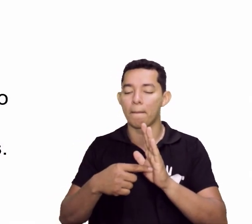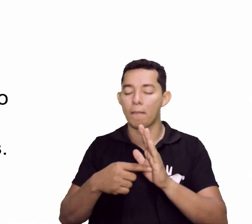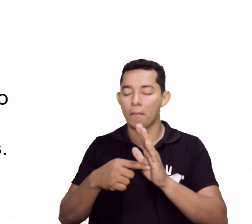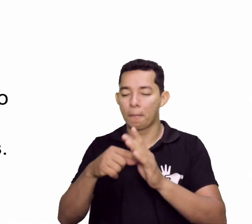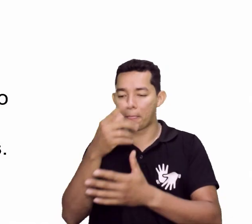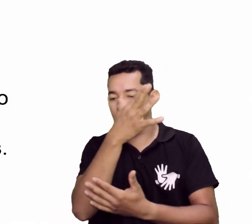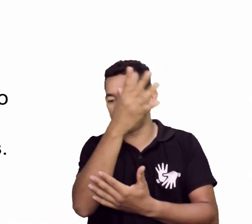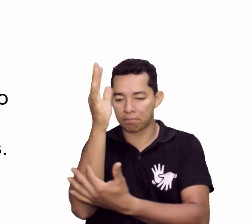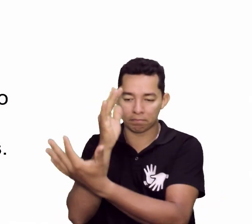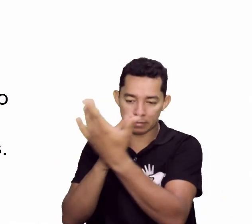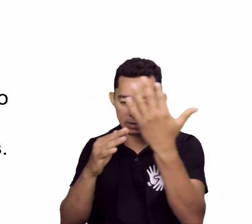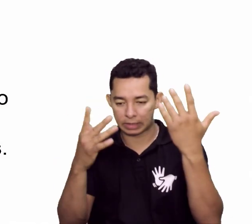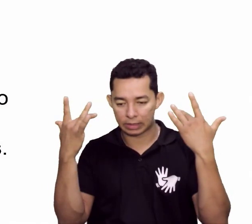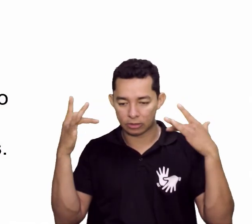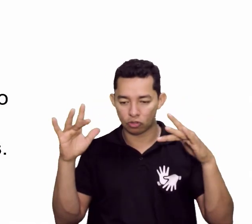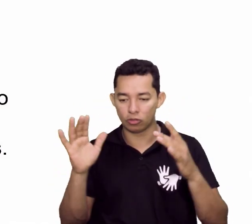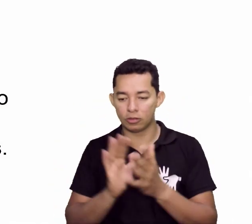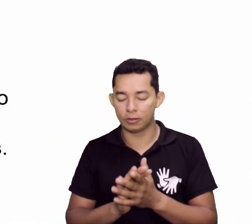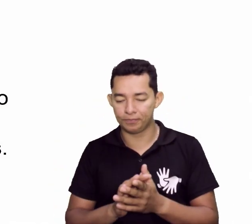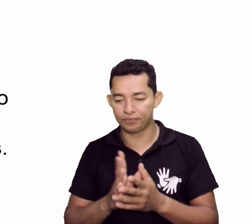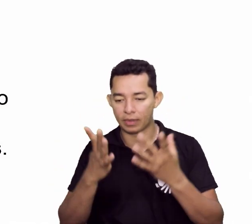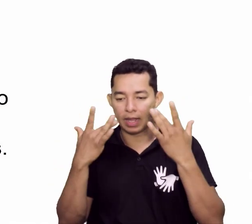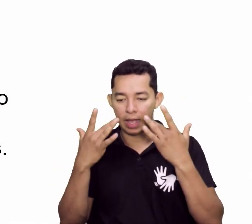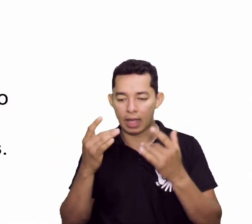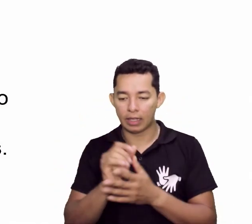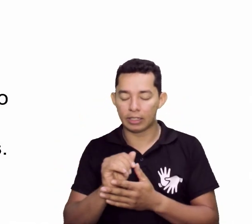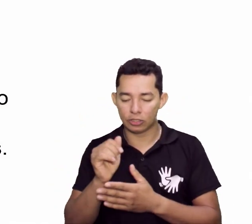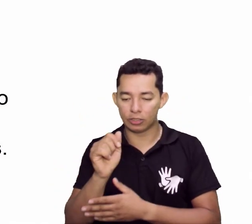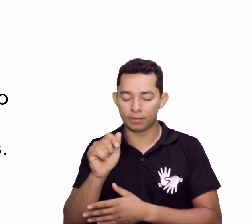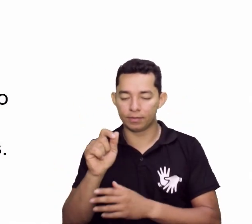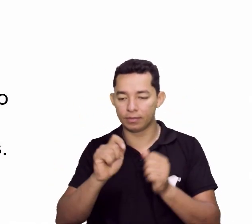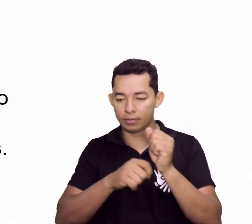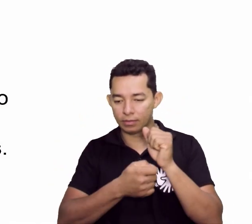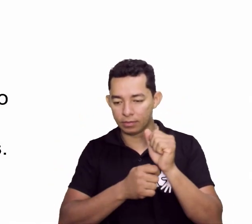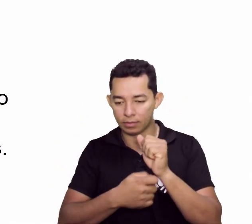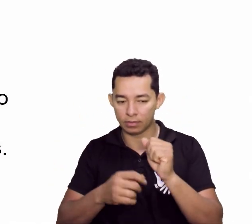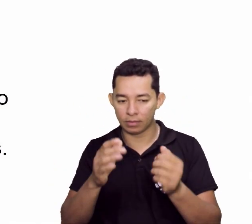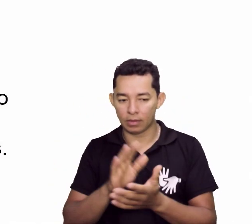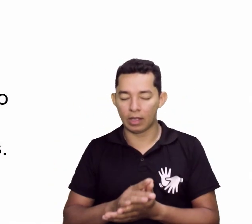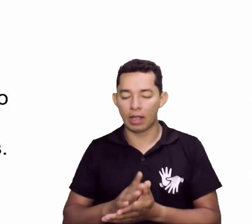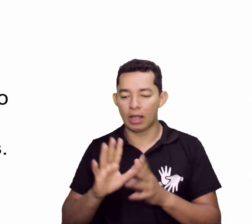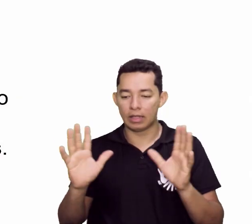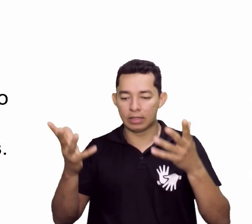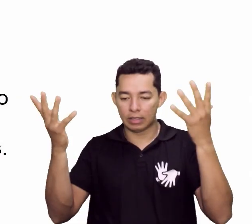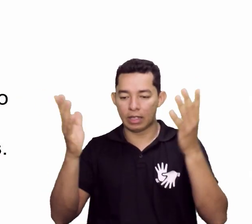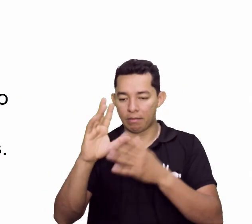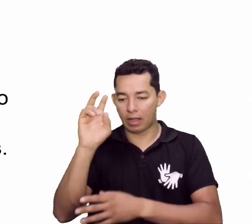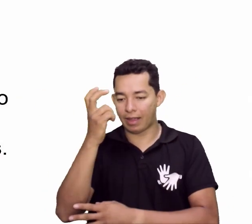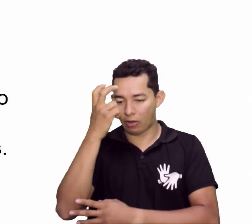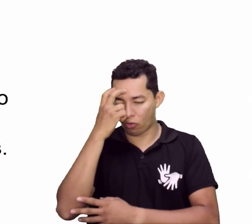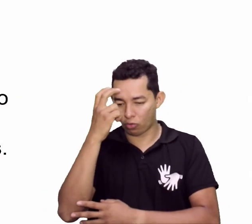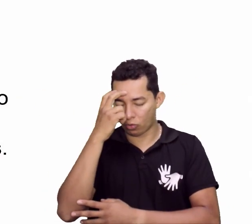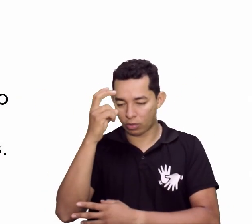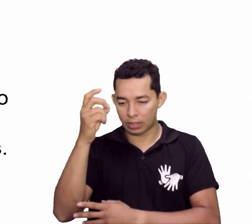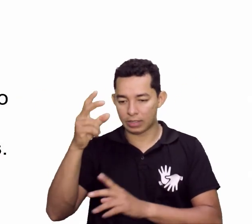naturais, promover arte abstrata, celebrar a cultura indígena. Então,